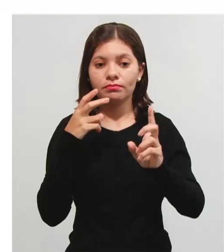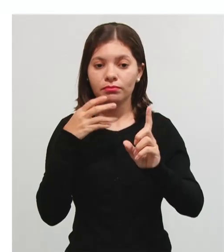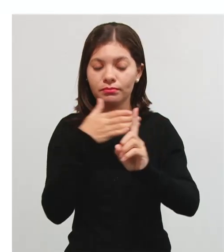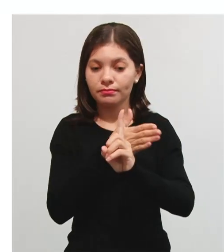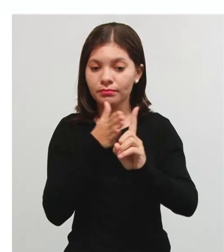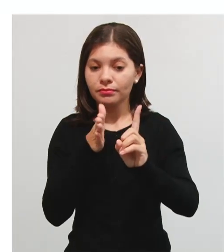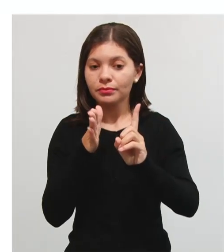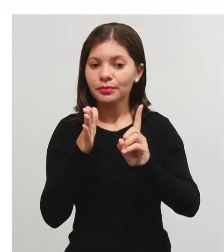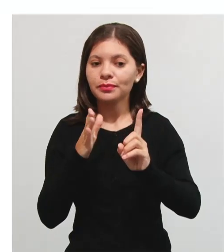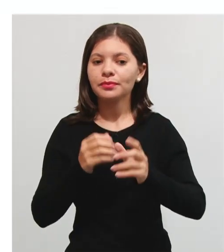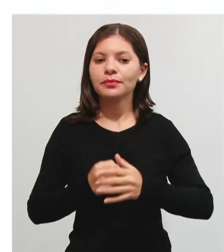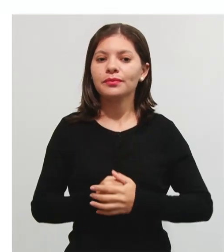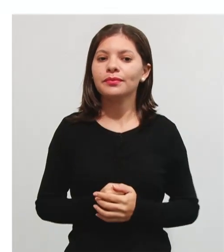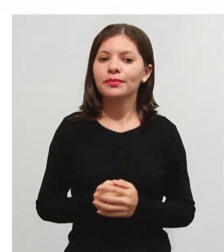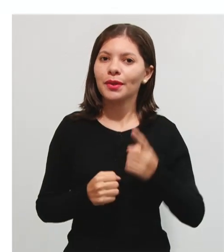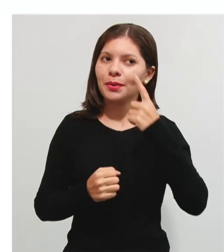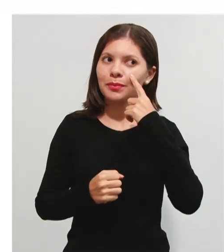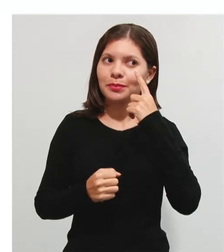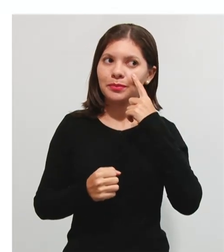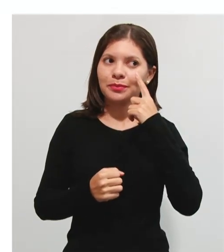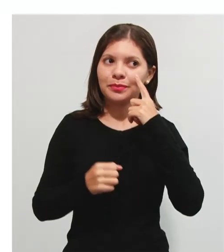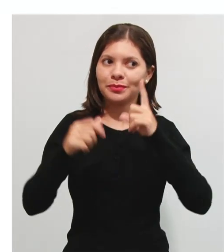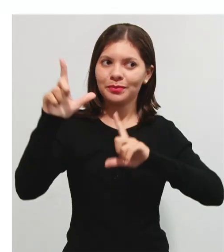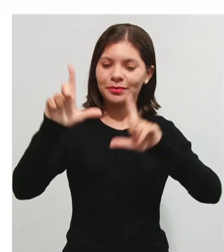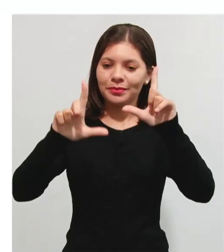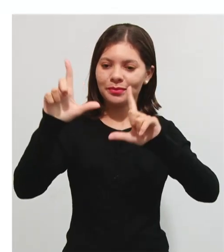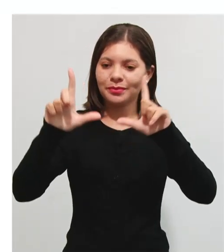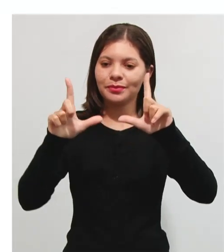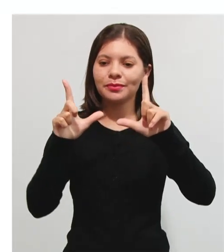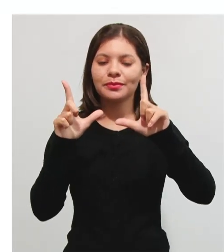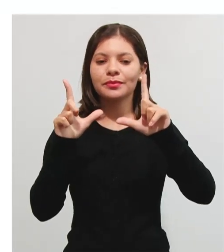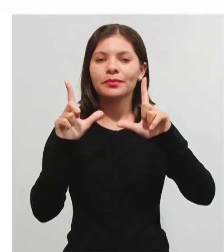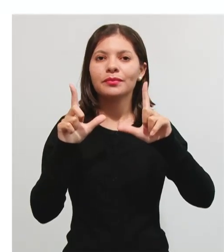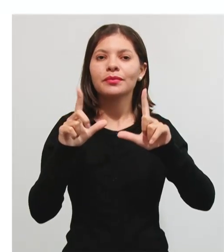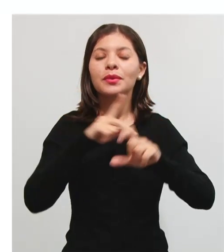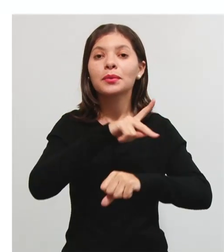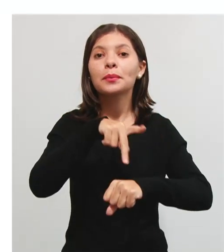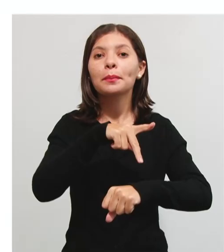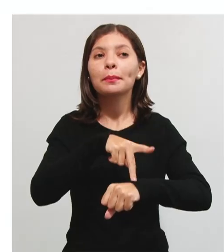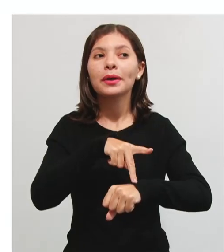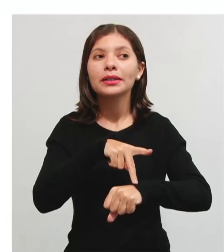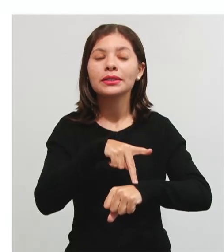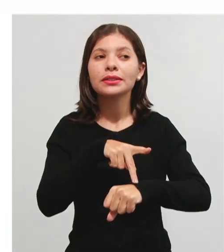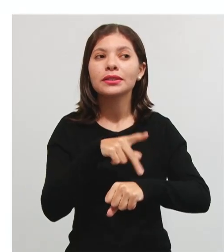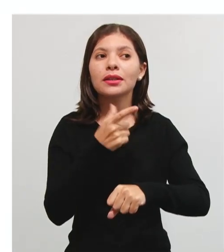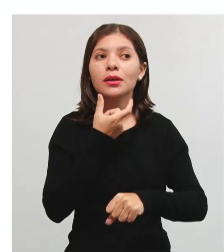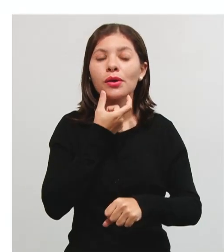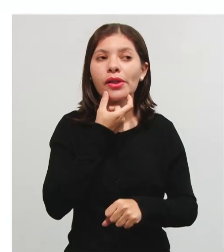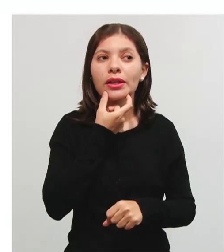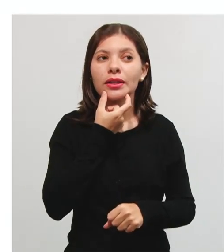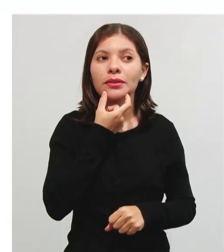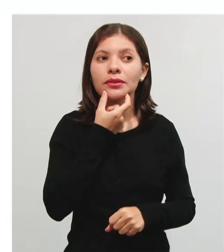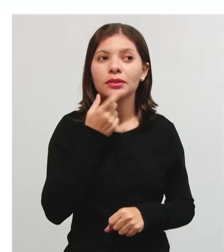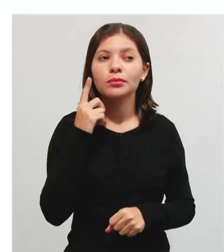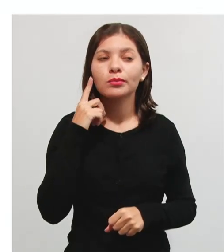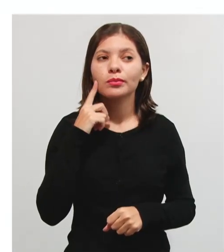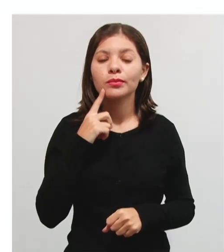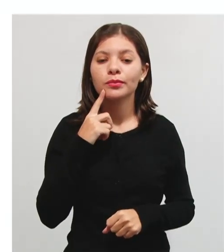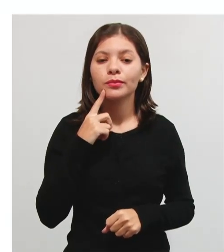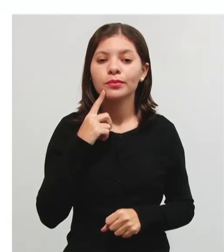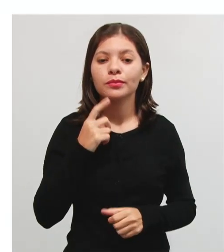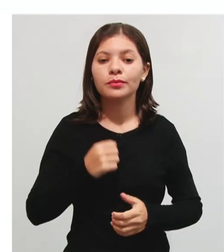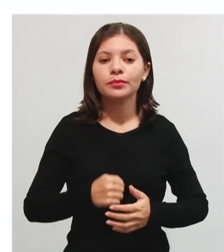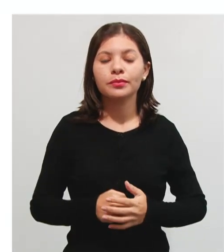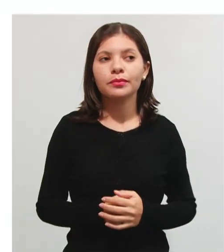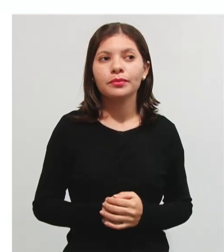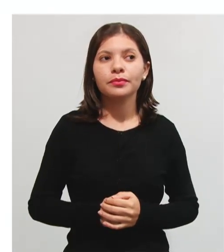alguns campeões aí de logística, como os Estados Unidos, o transporte ferroviário acaba sendo a melhor opção, porque